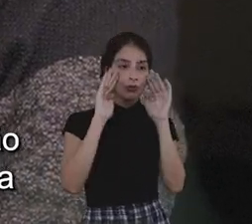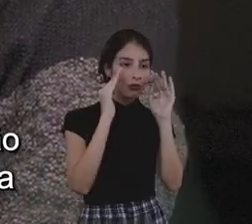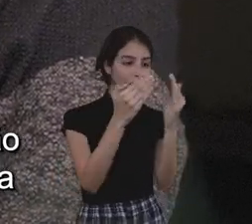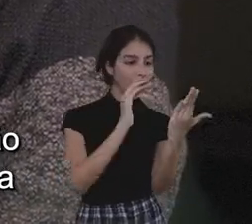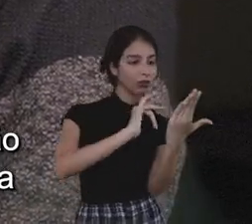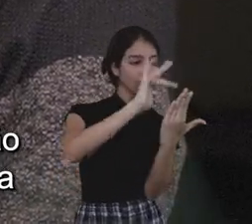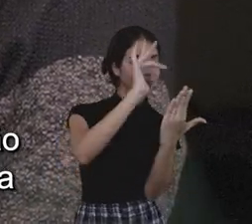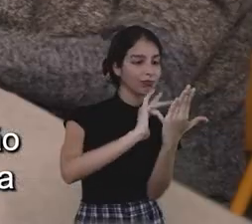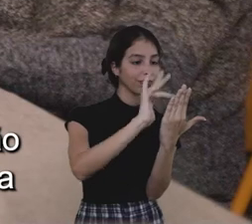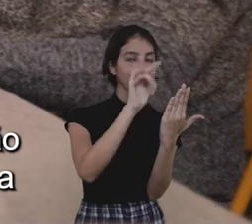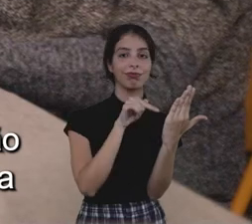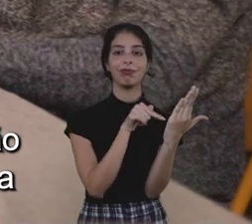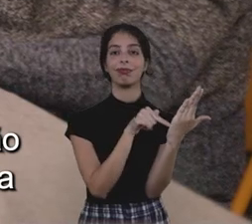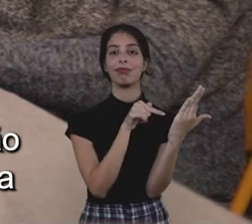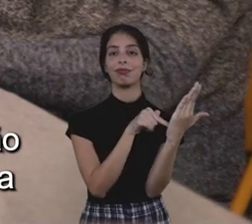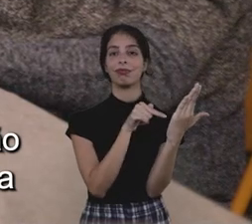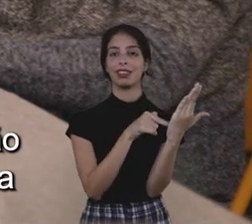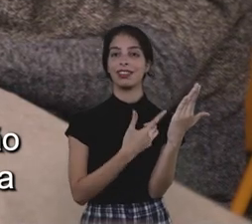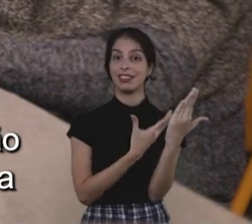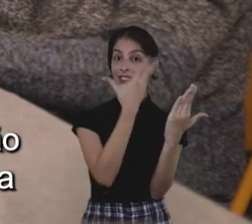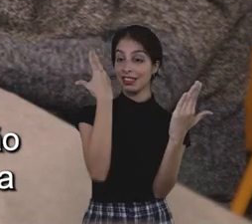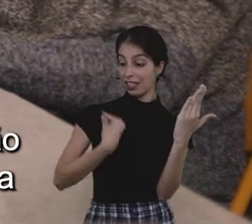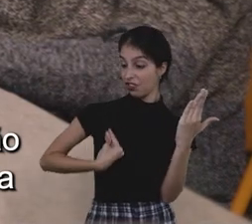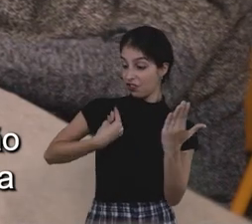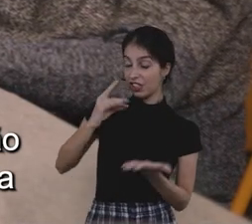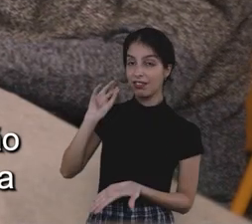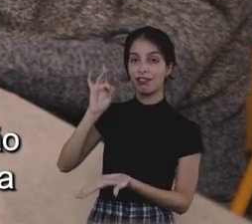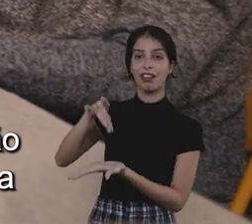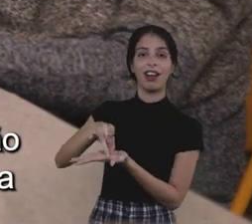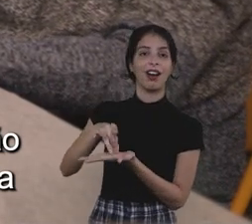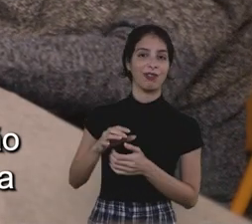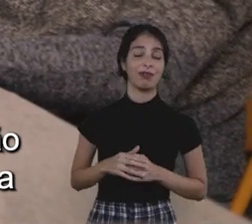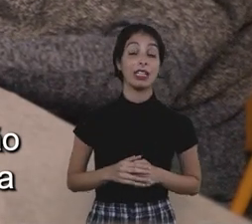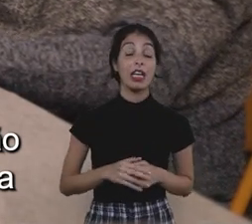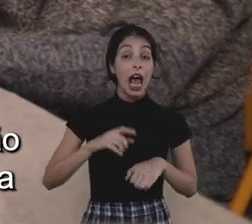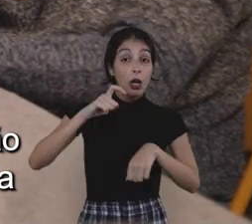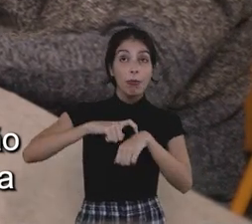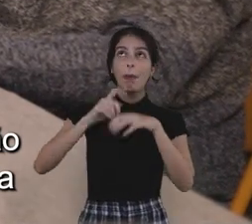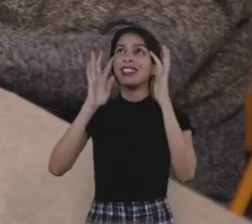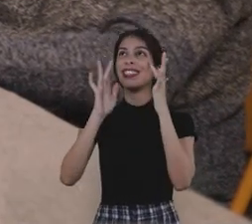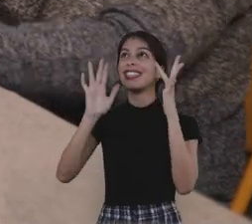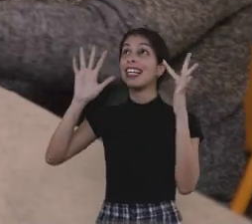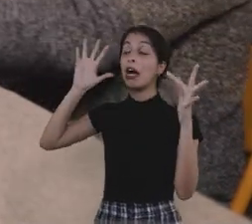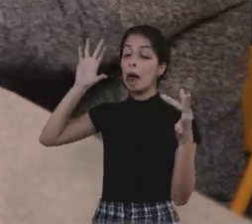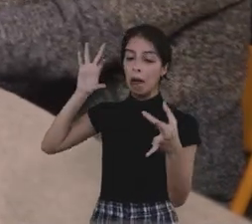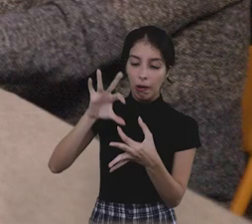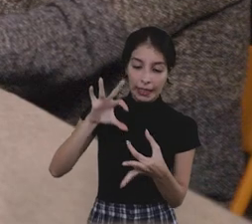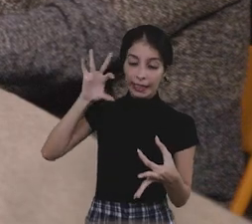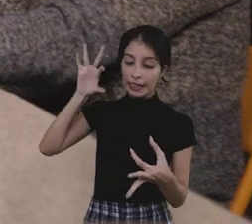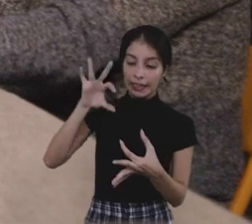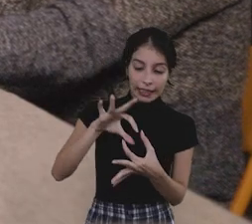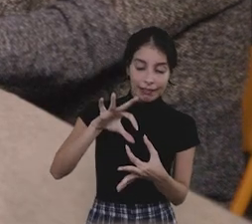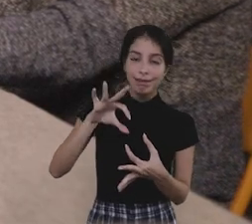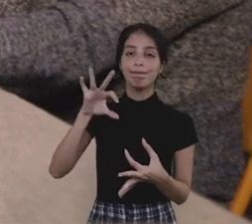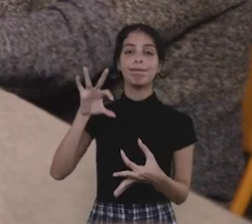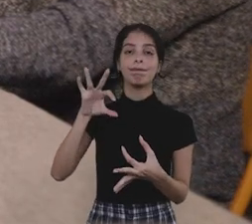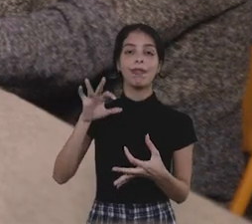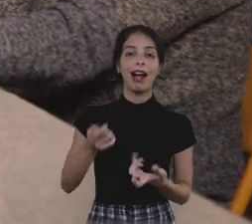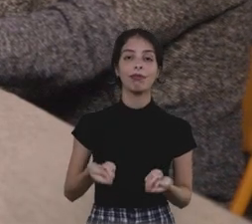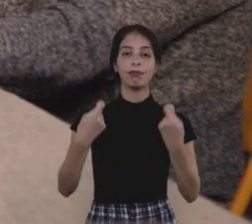então eh e aí como a gente não vira aquilo a gente se frustra e essa energia da frustração de